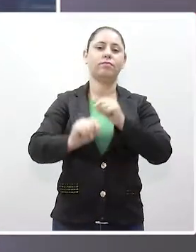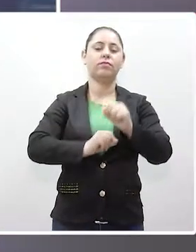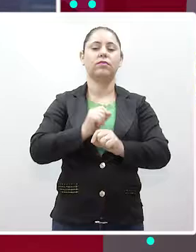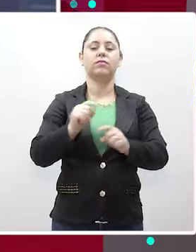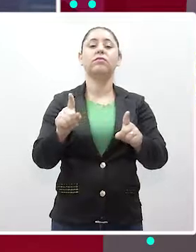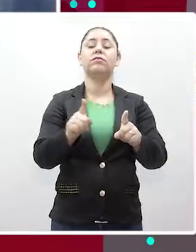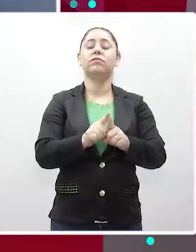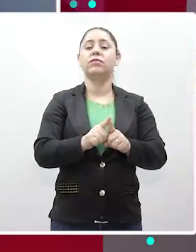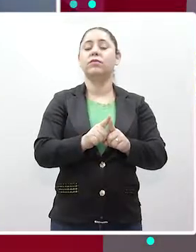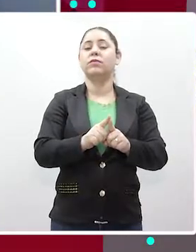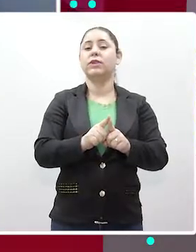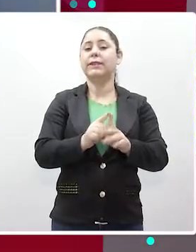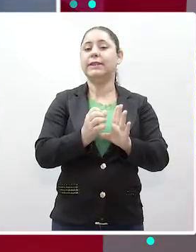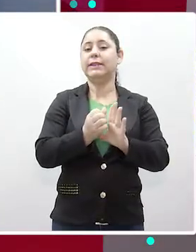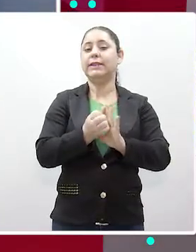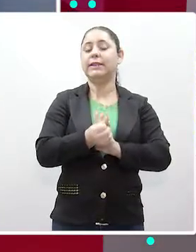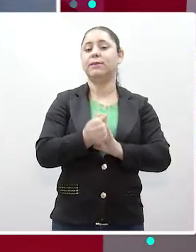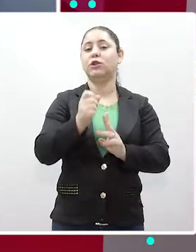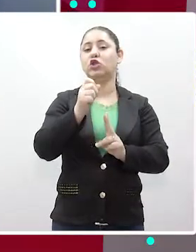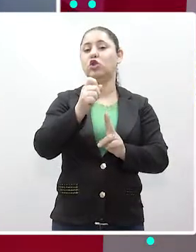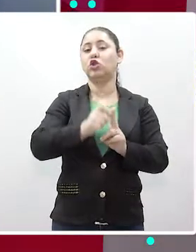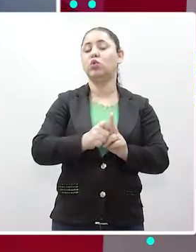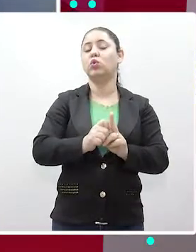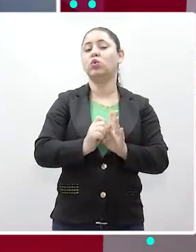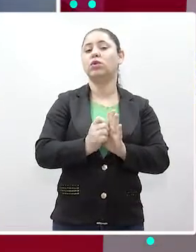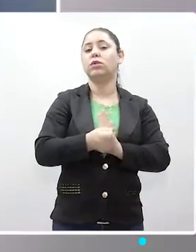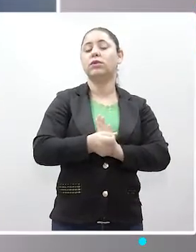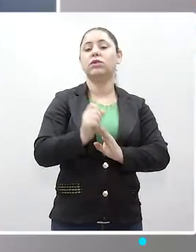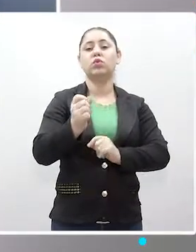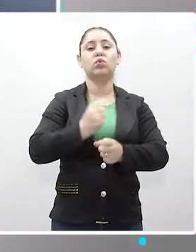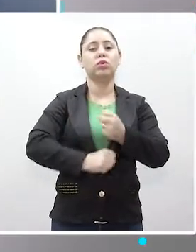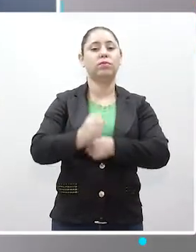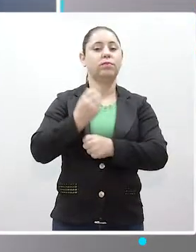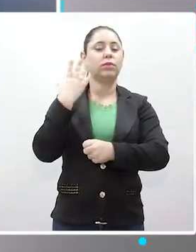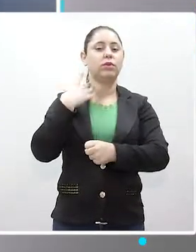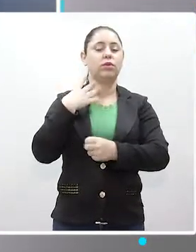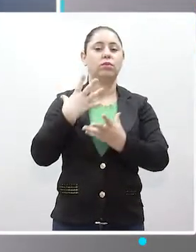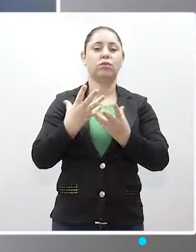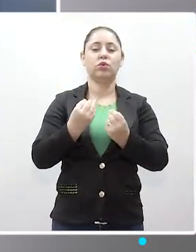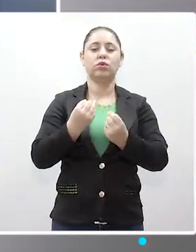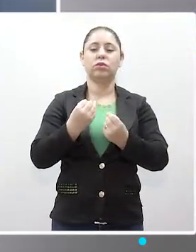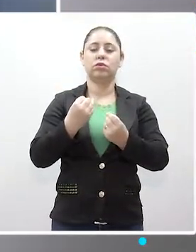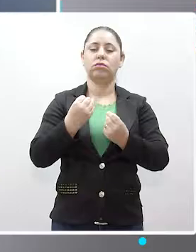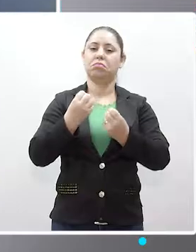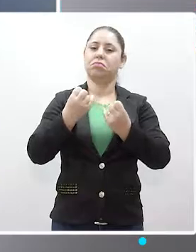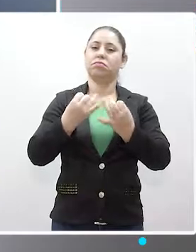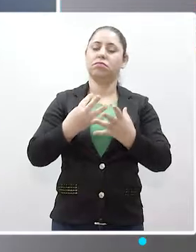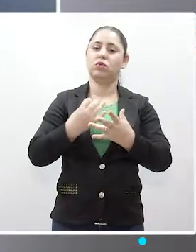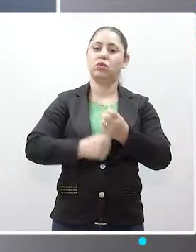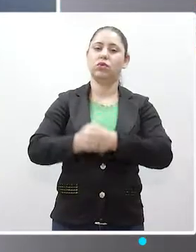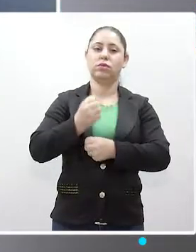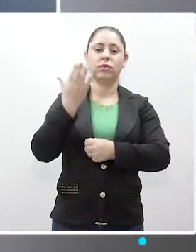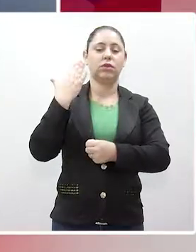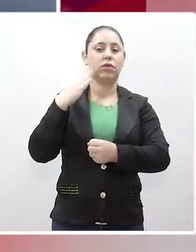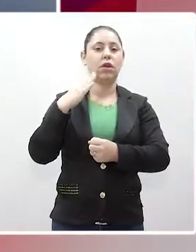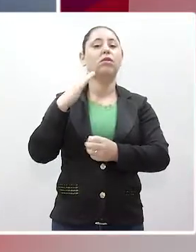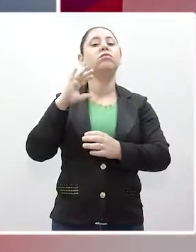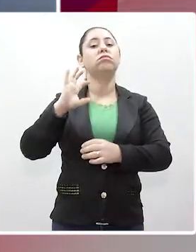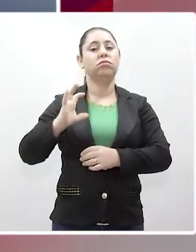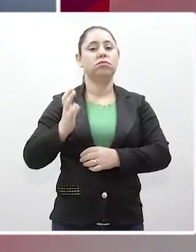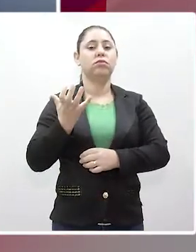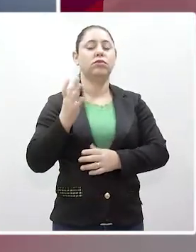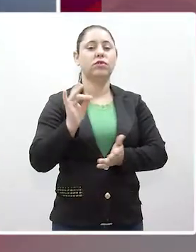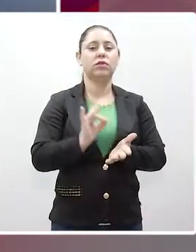no segundo semestre do ano passado. Muita coisa que a gente comentou se confirmou. Então, eu não sei se você